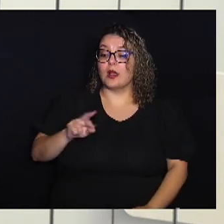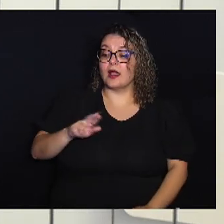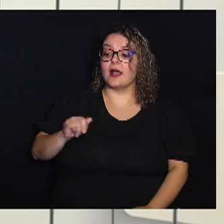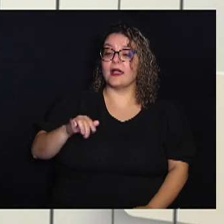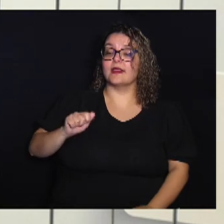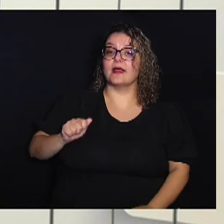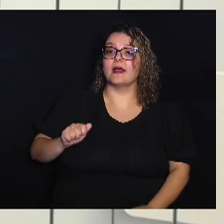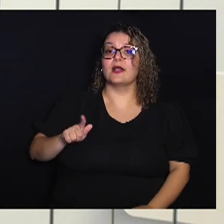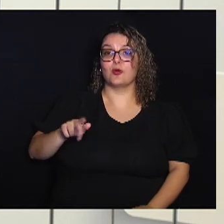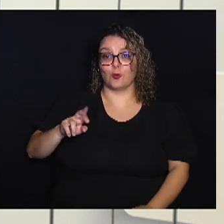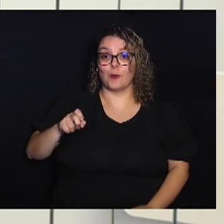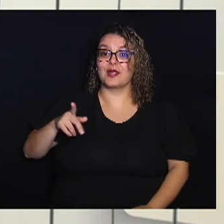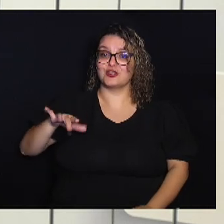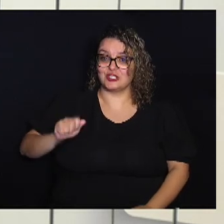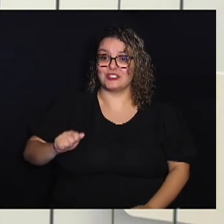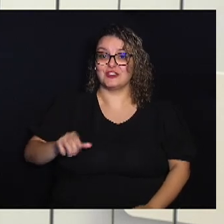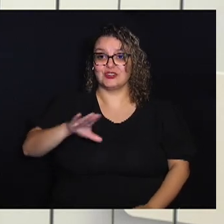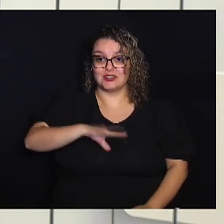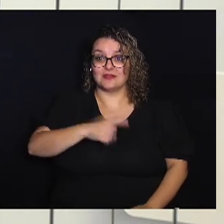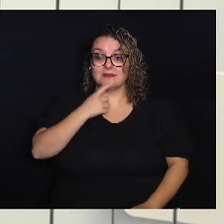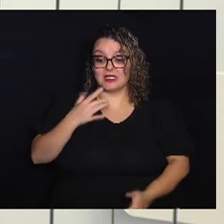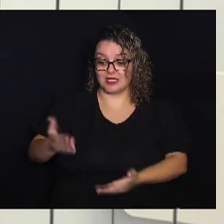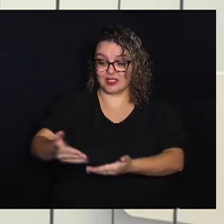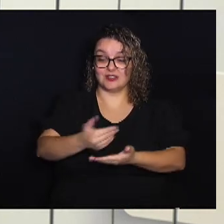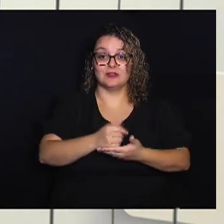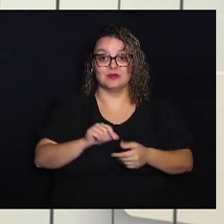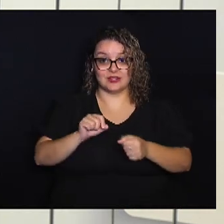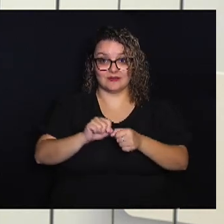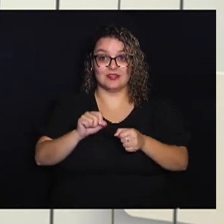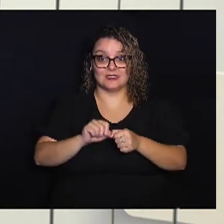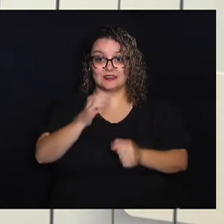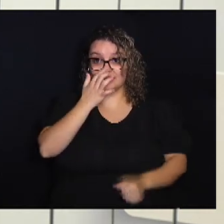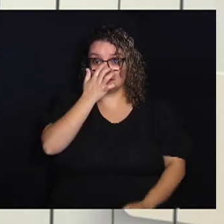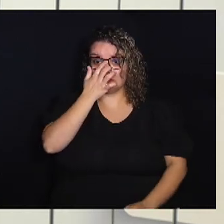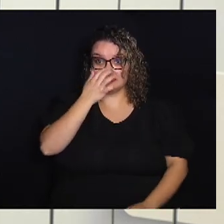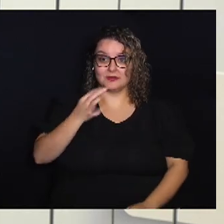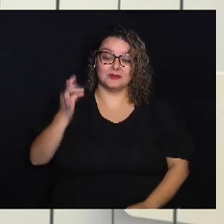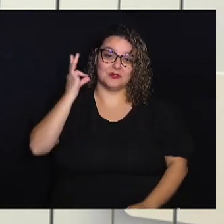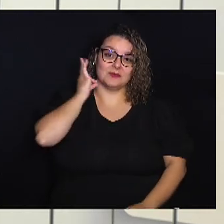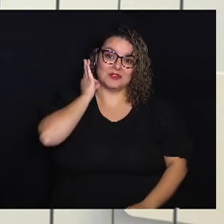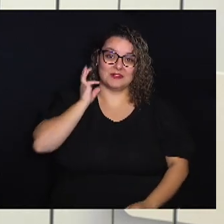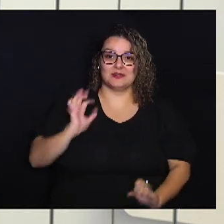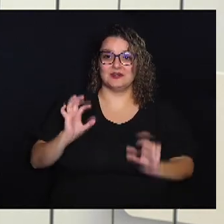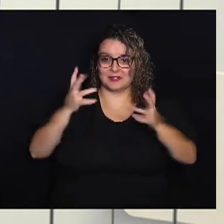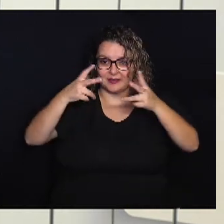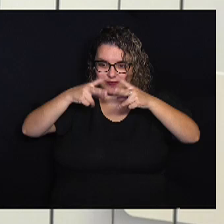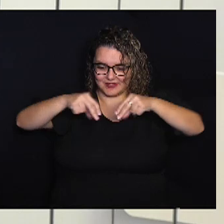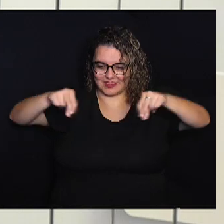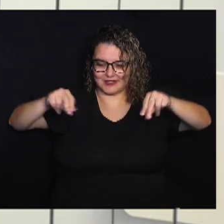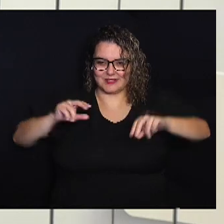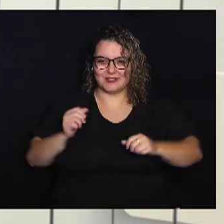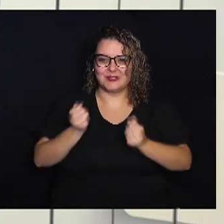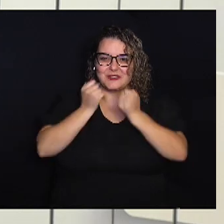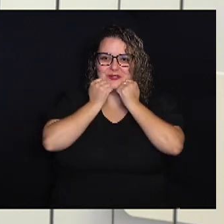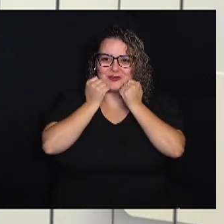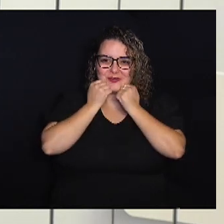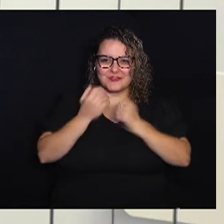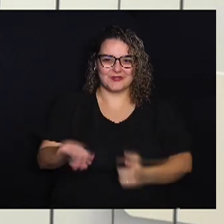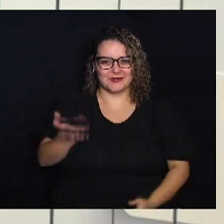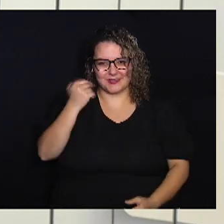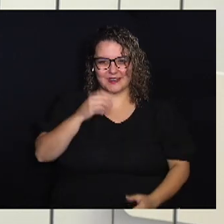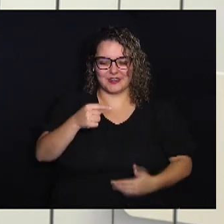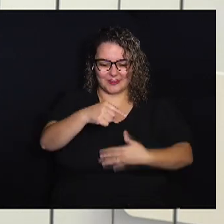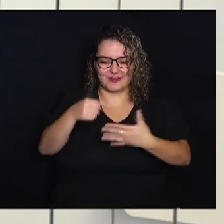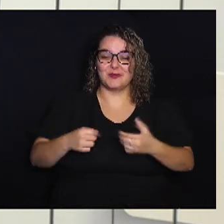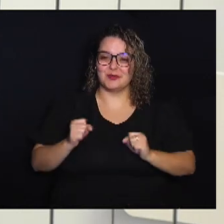de Campinas está arrecadando doações para a realização do bingo na festa julina. Acompanhe aí os itens que